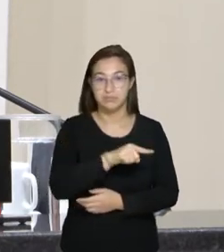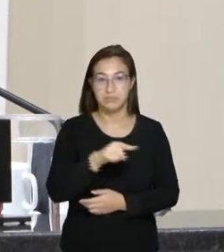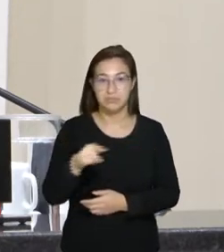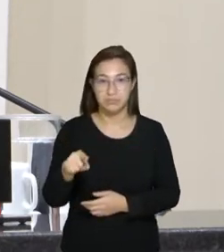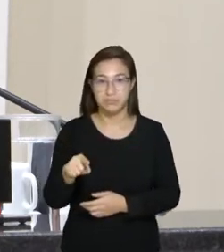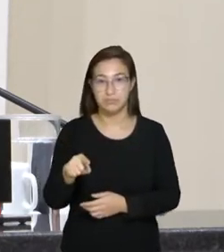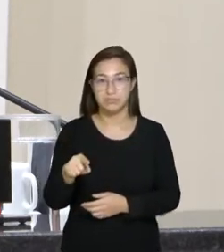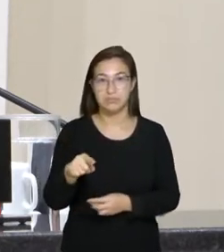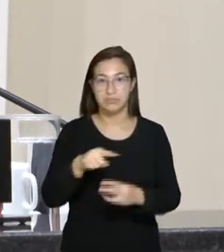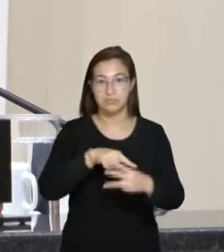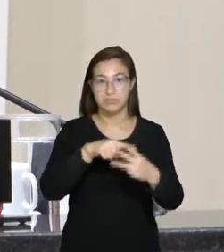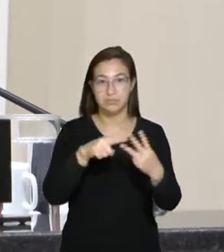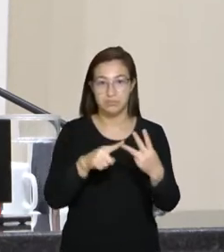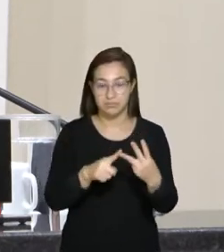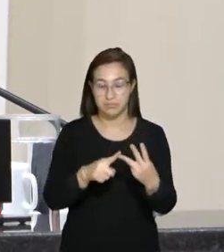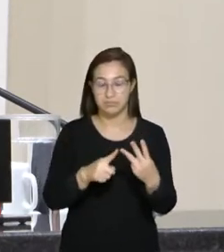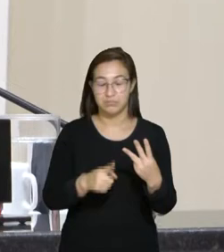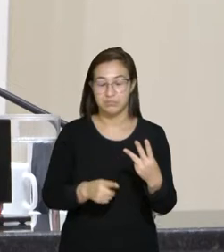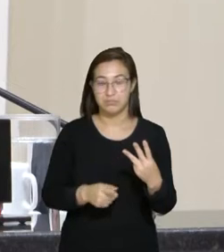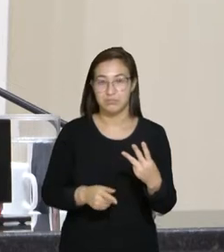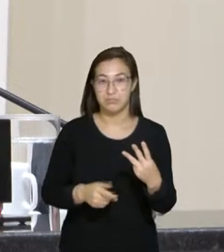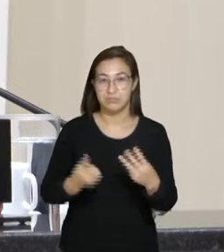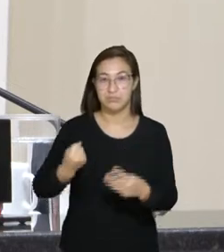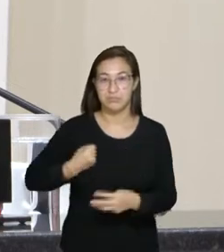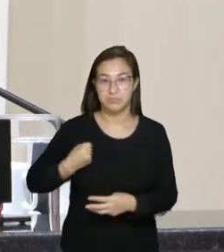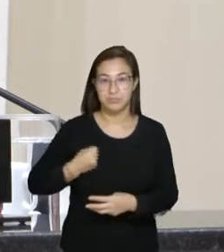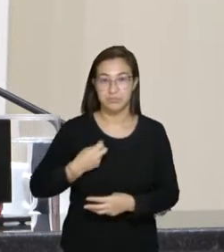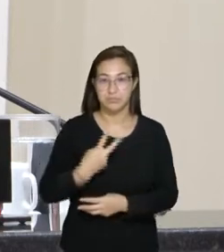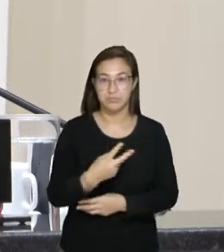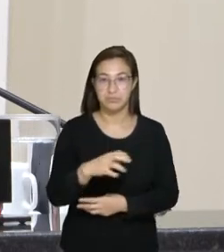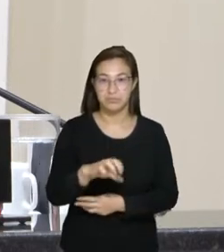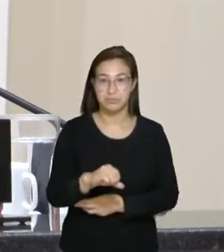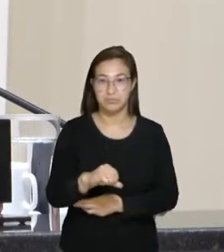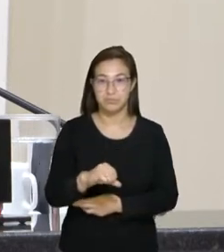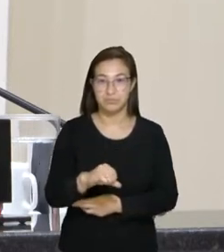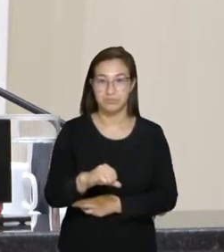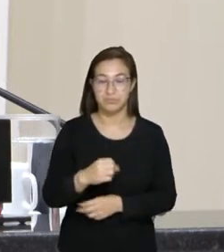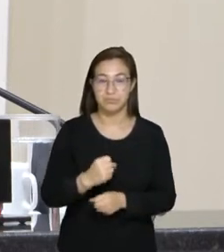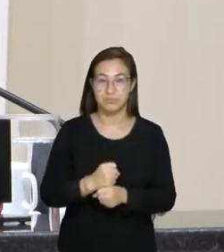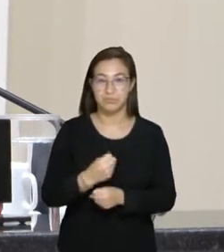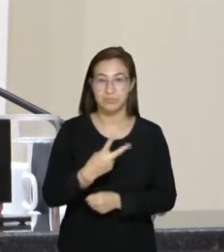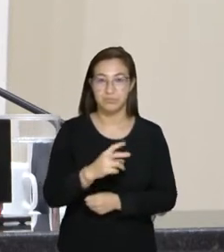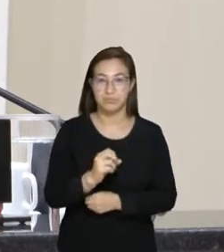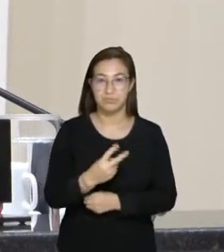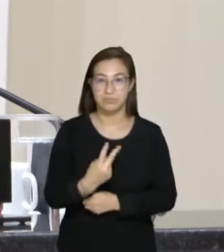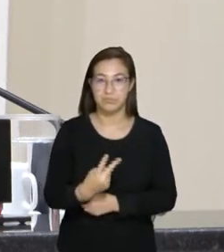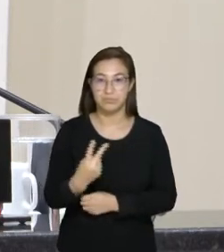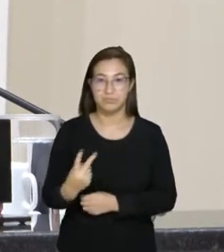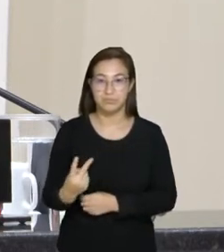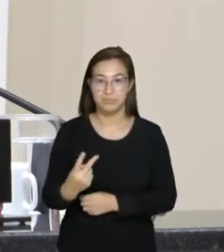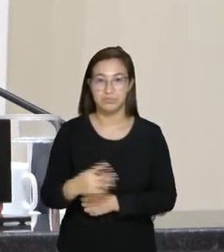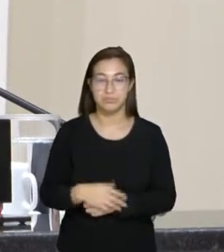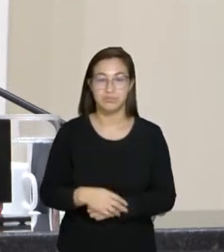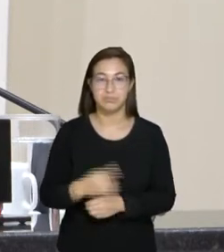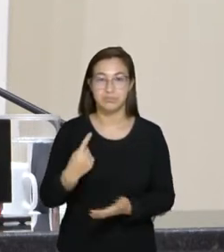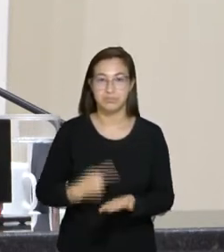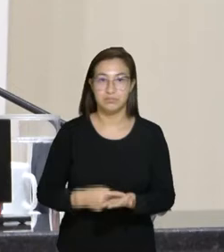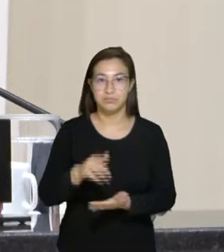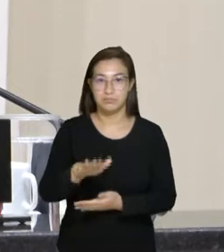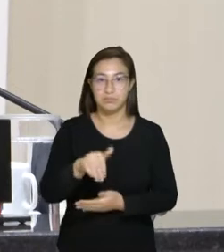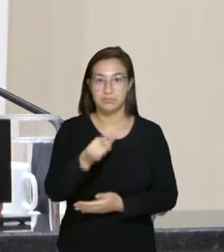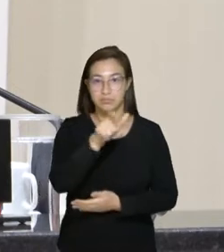respectivamente, e número 29 de 2022, que convoca o